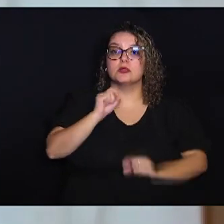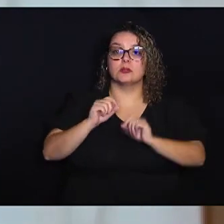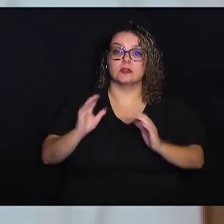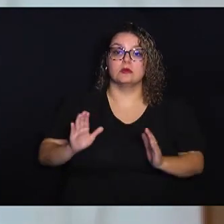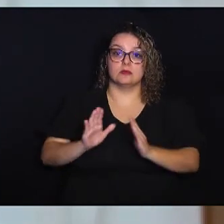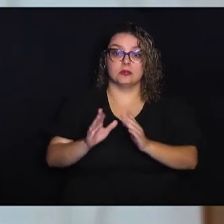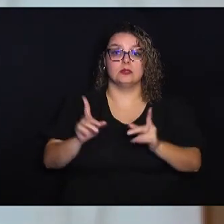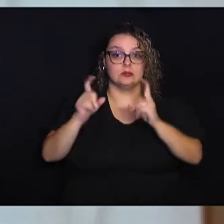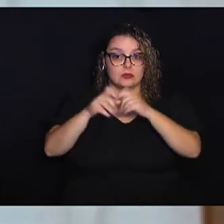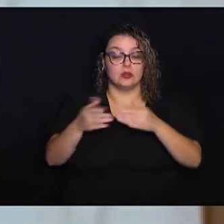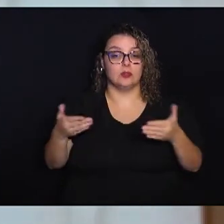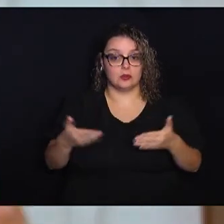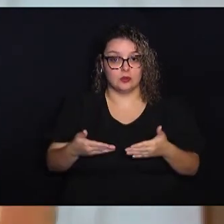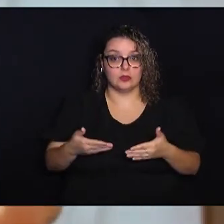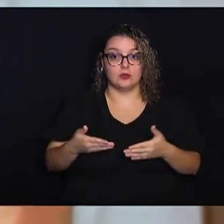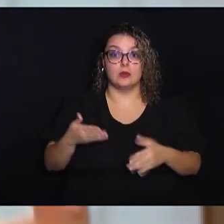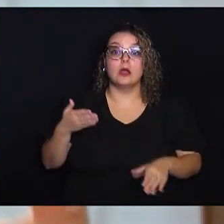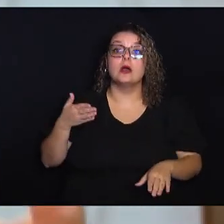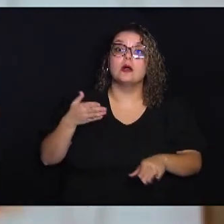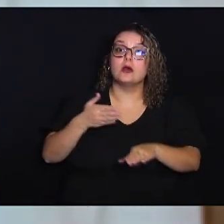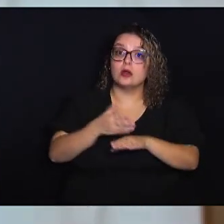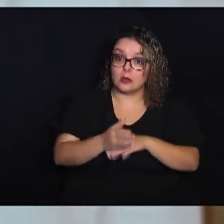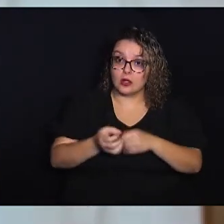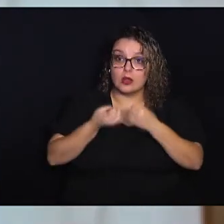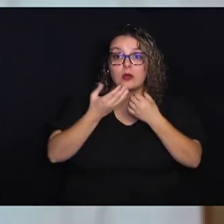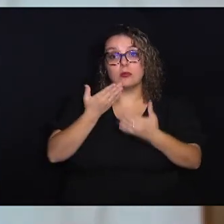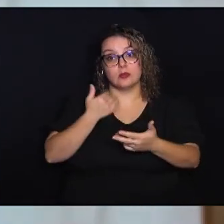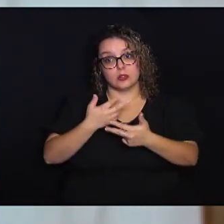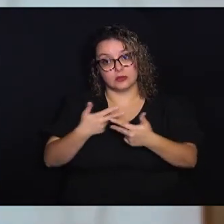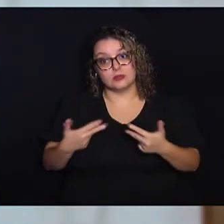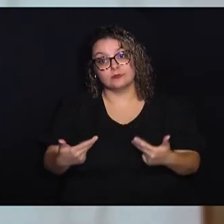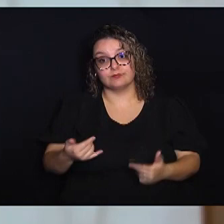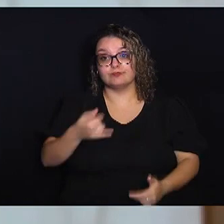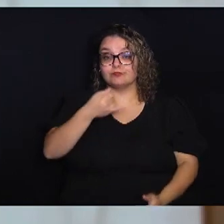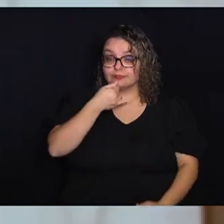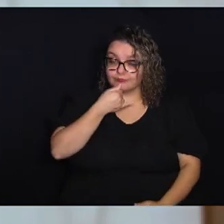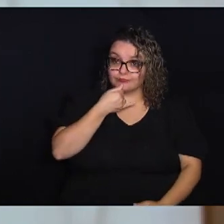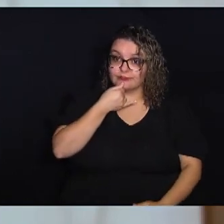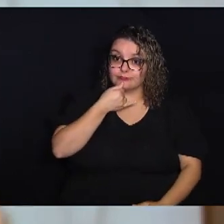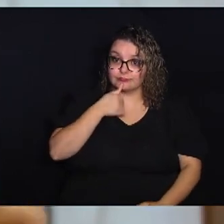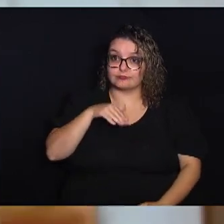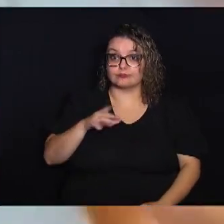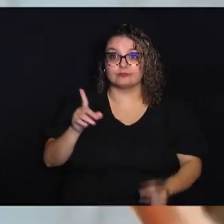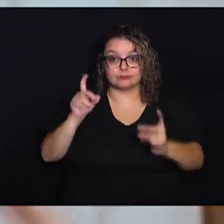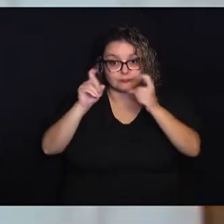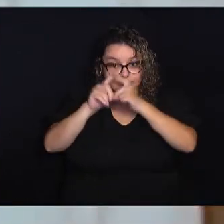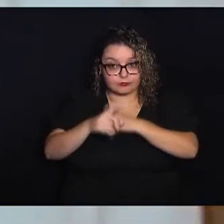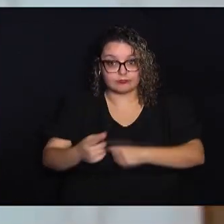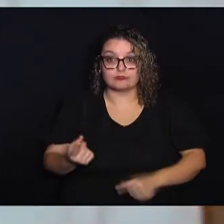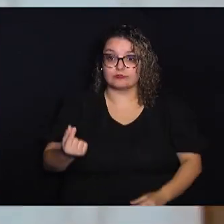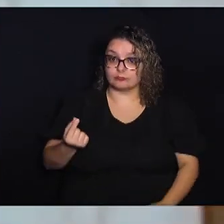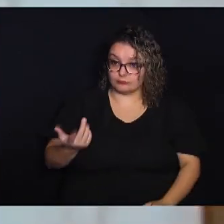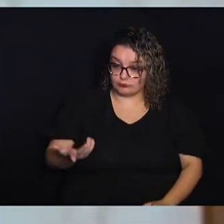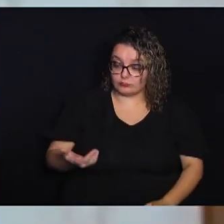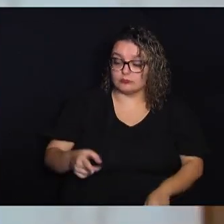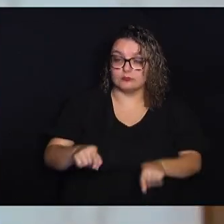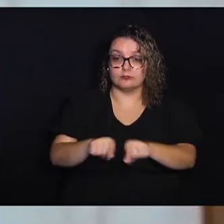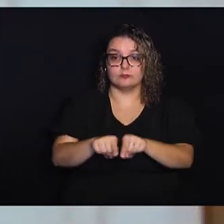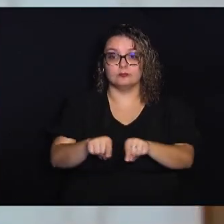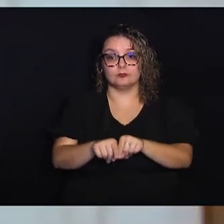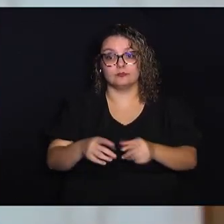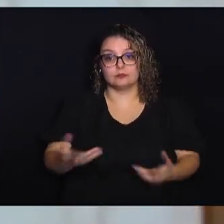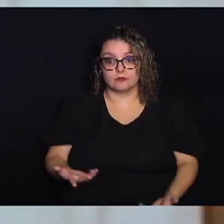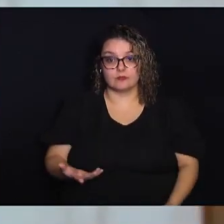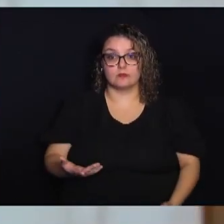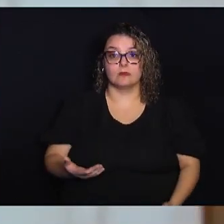dificuldade hoje é que o acesso a bons alimentos, infelizmente, ele está cada vez mais difícil, né? Tanto pelo custo dos alimentos e